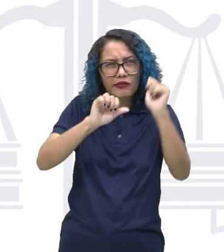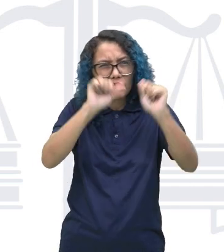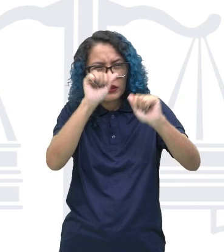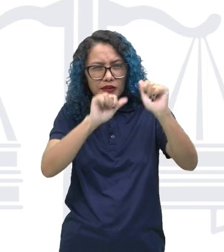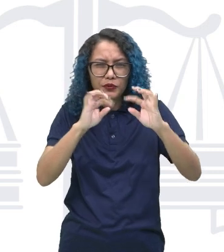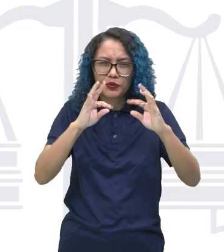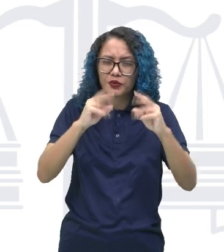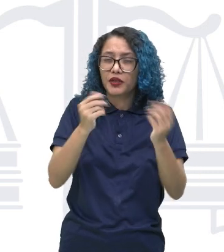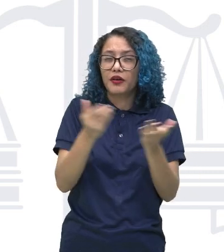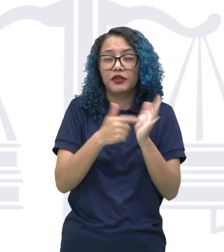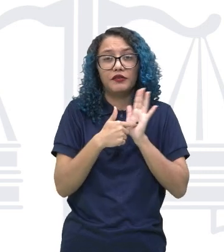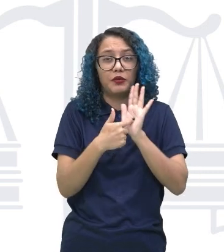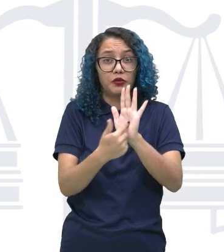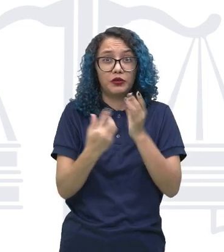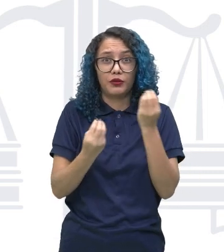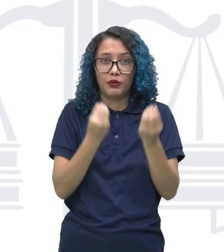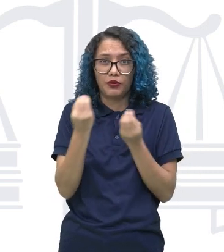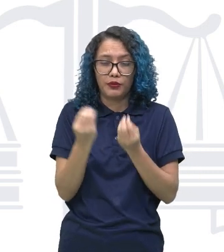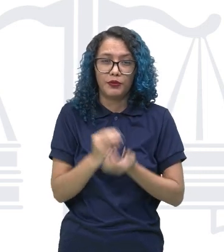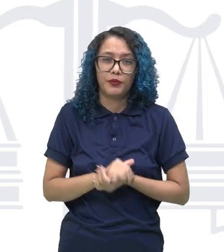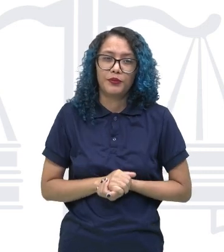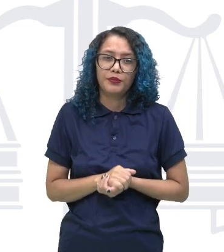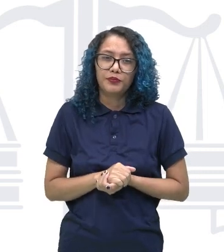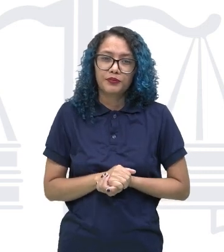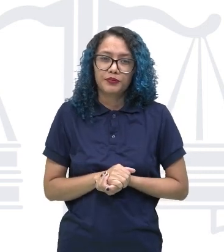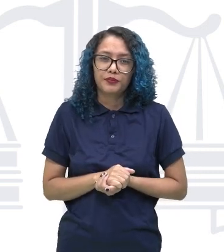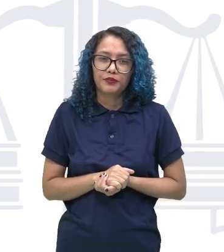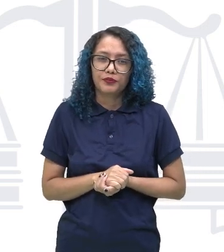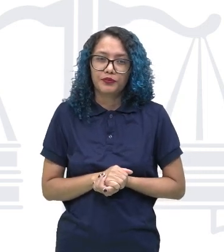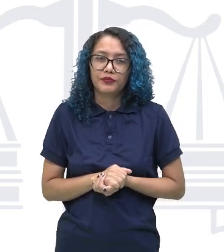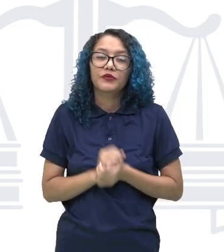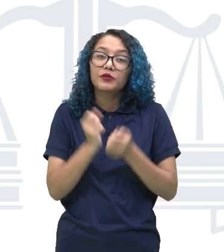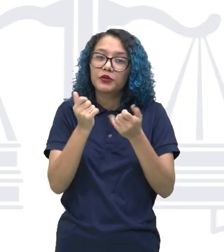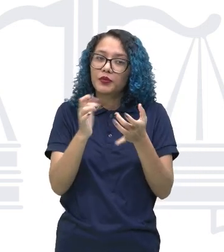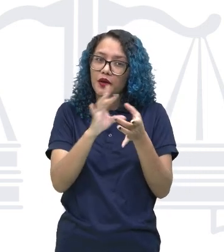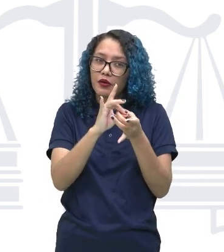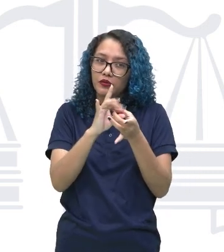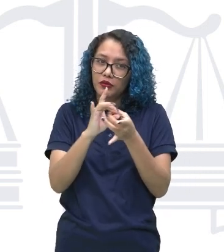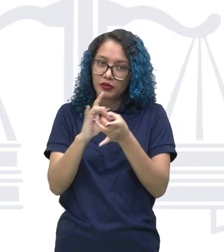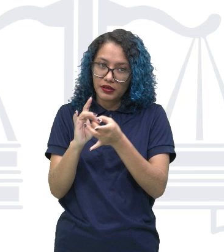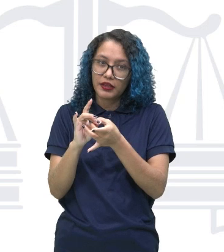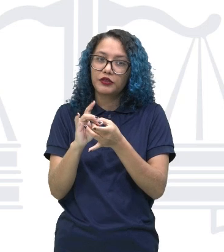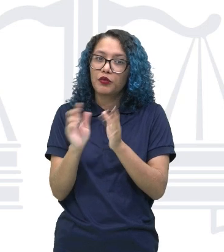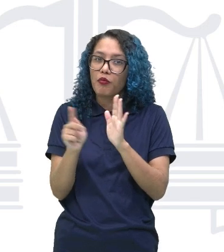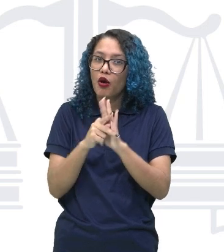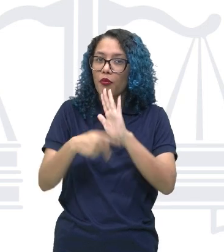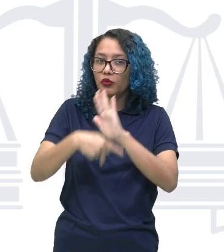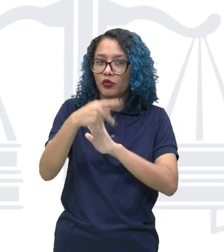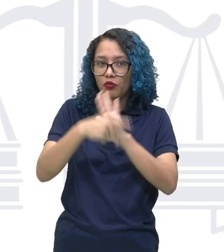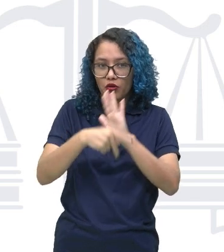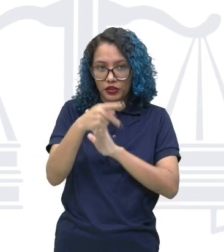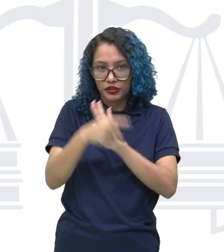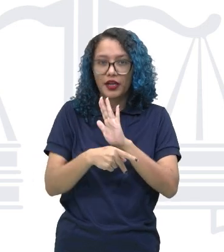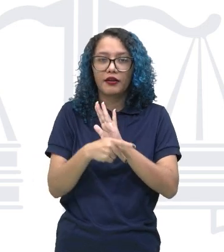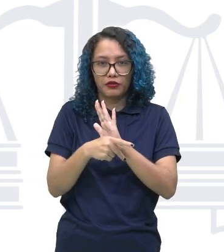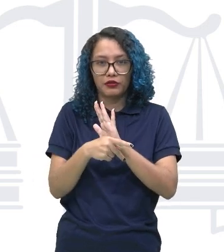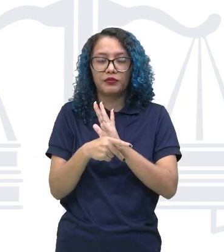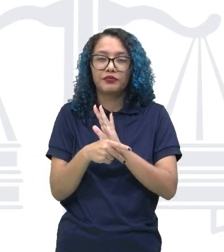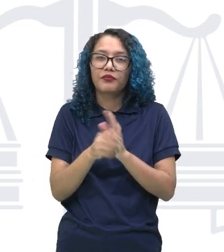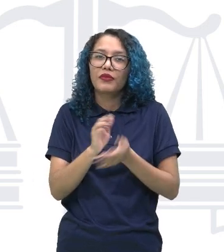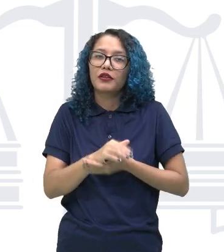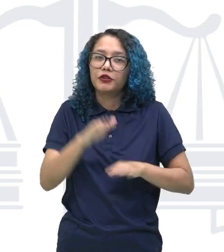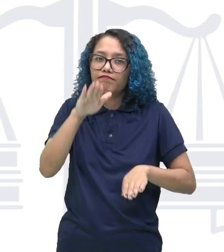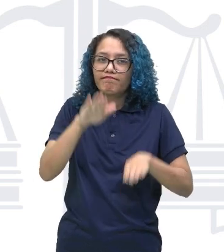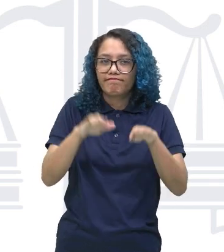trazer aqui para vocês hoje um pouquinho sobre esse contexto que trouxe aí o Pacto pela Recomposição das Aprendizagens para o nosso